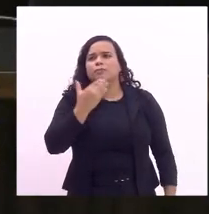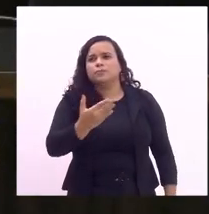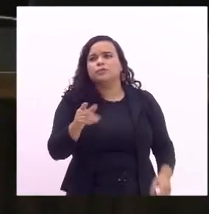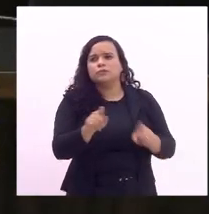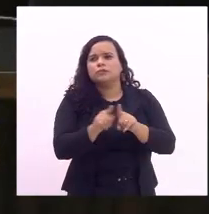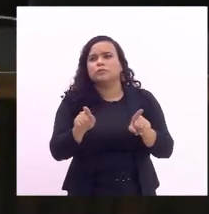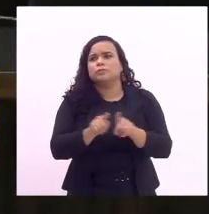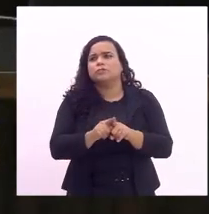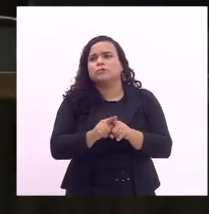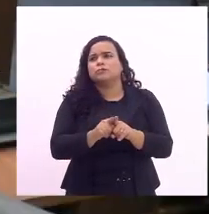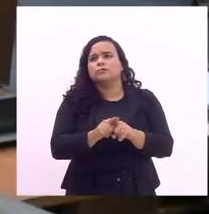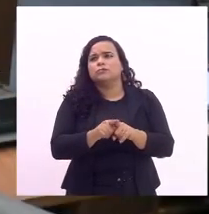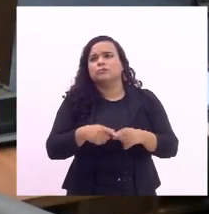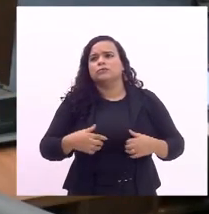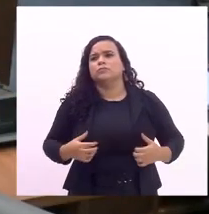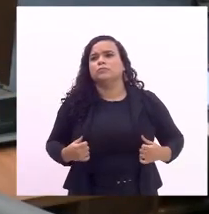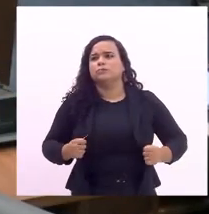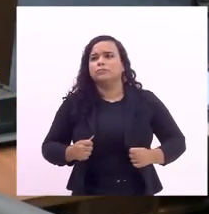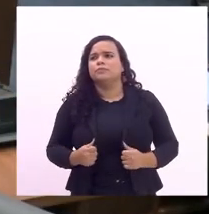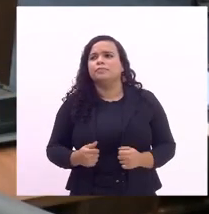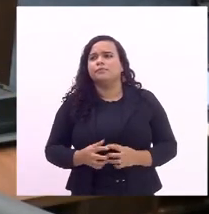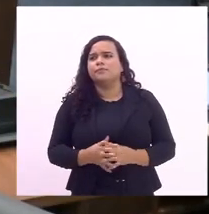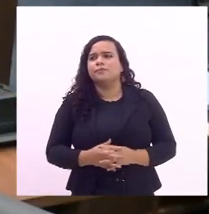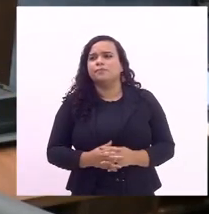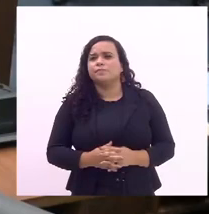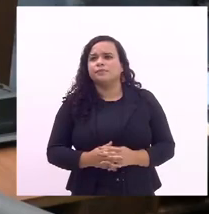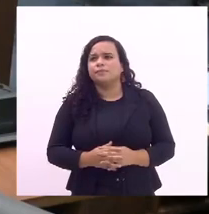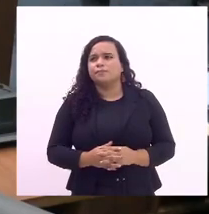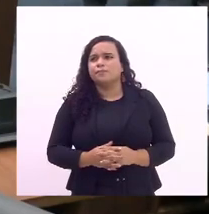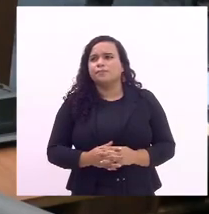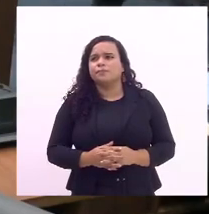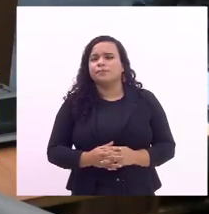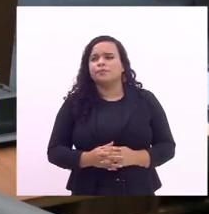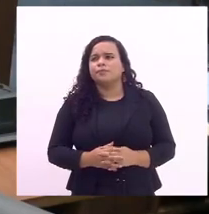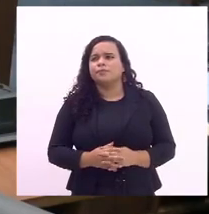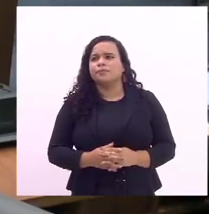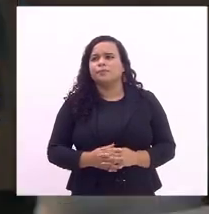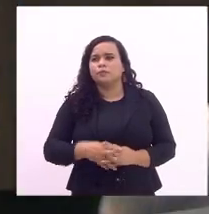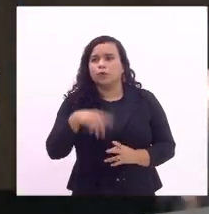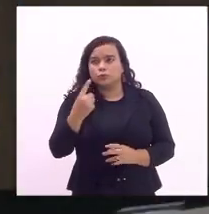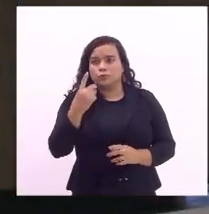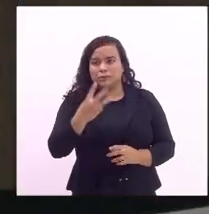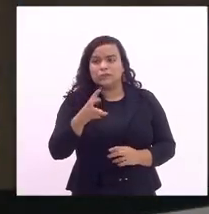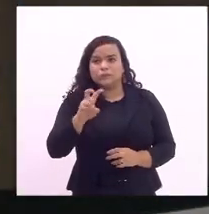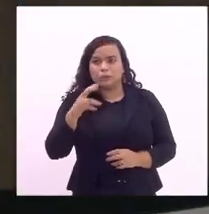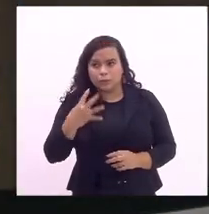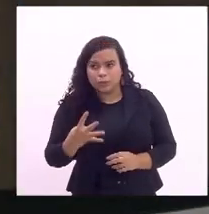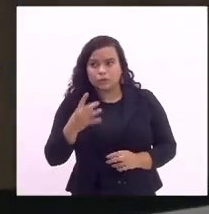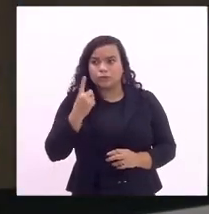pauta, coronel errou. 1354. Está valendo. 1355.